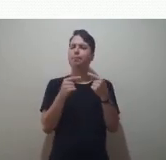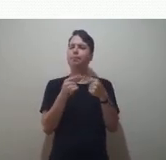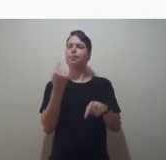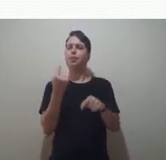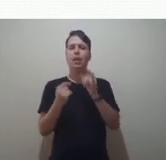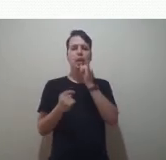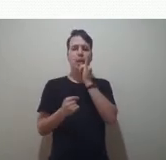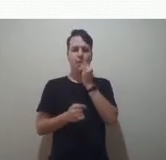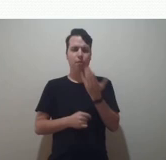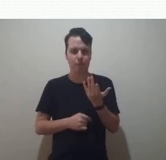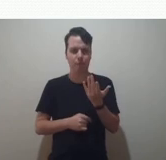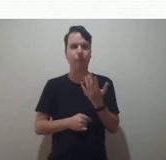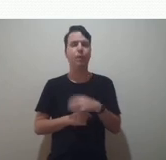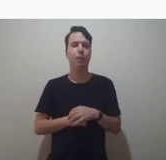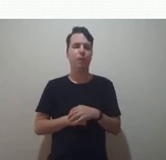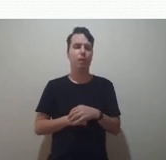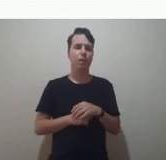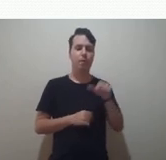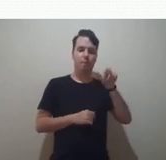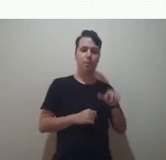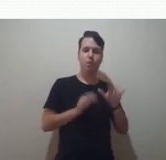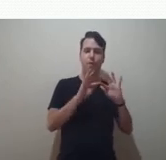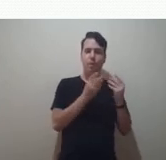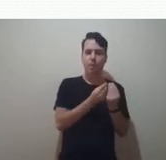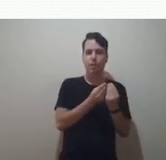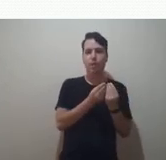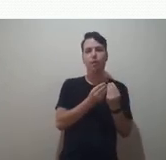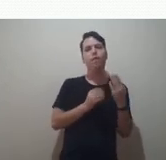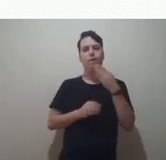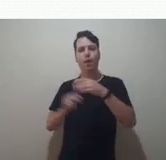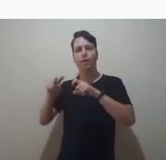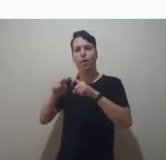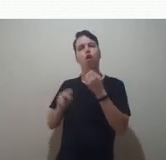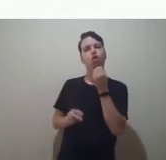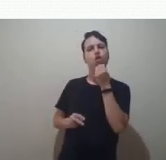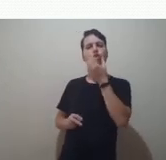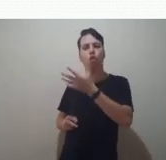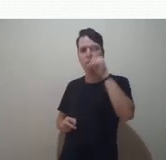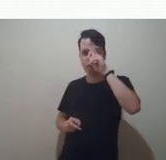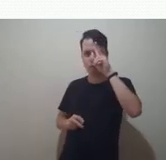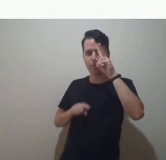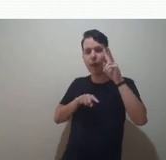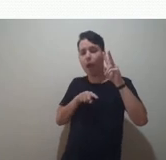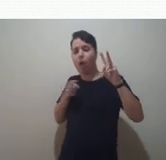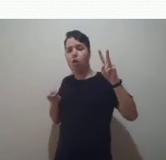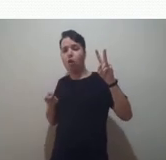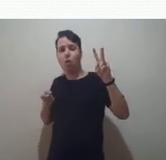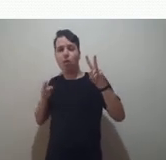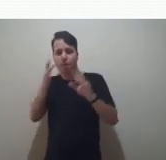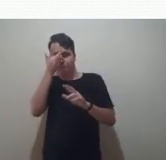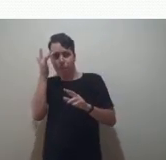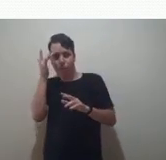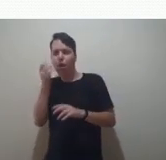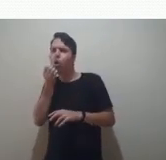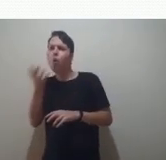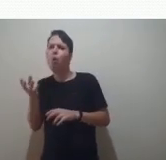histórias discrepantes sobre o ocorrido. Às vezes, uma pessoa da família pode contar uma história e outra